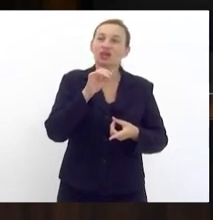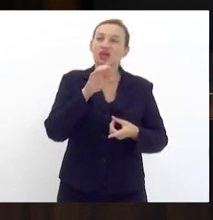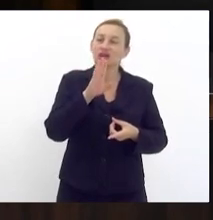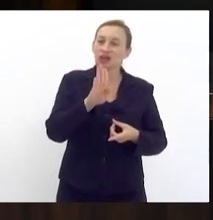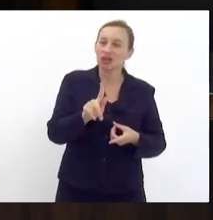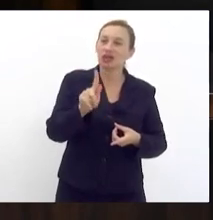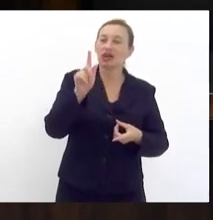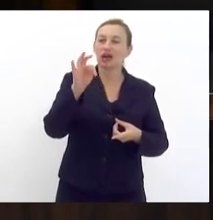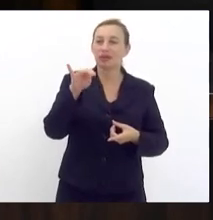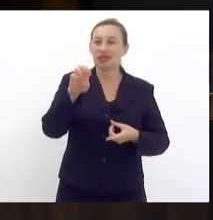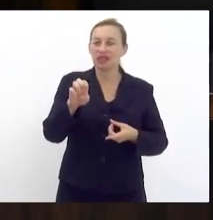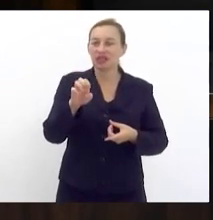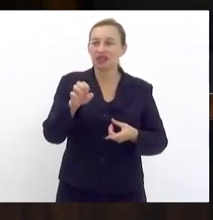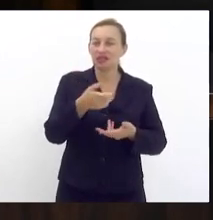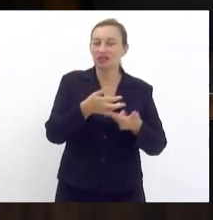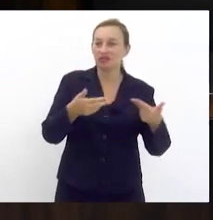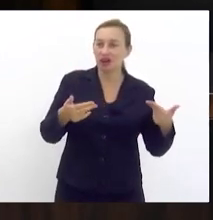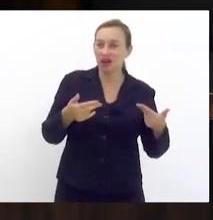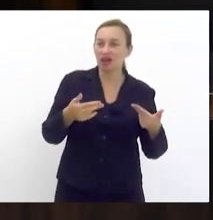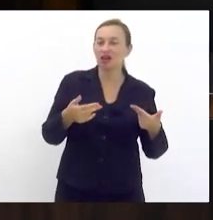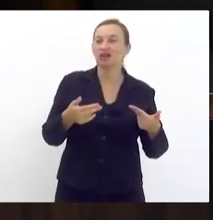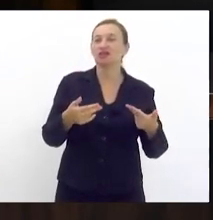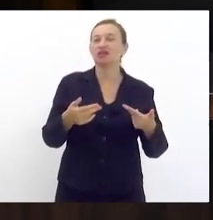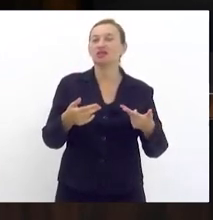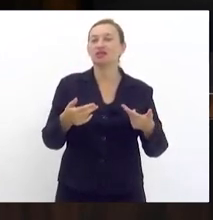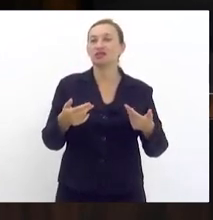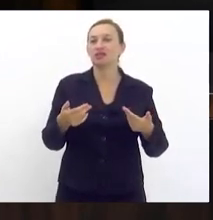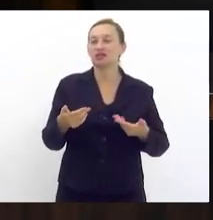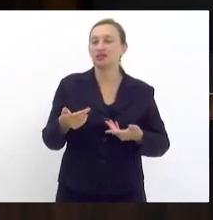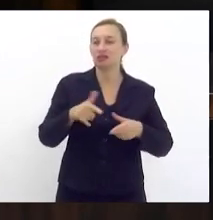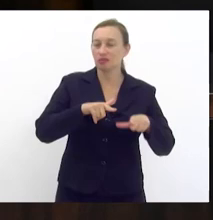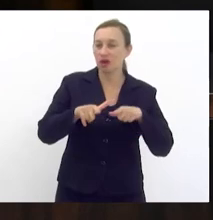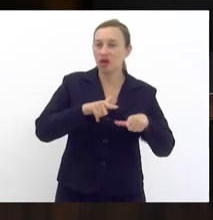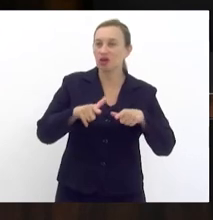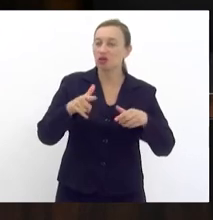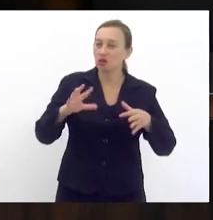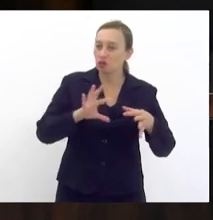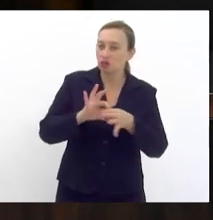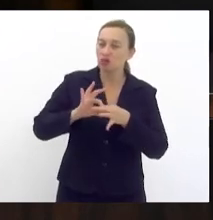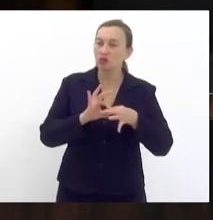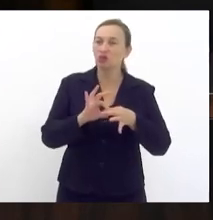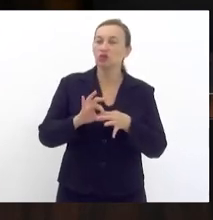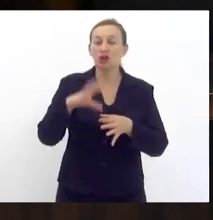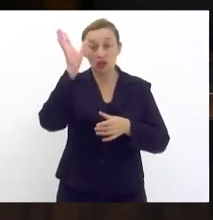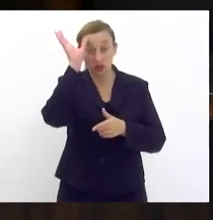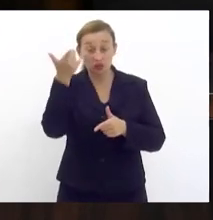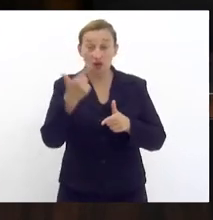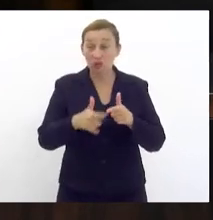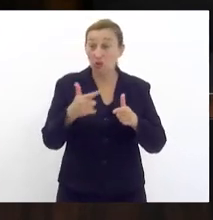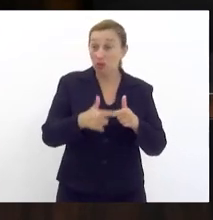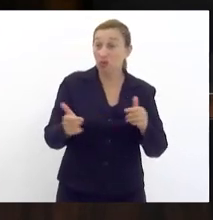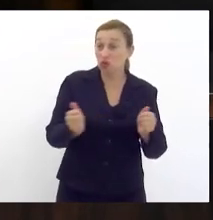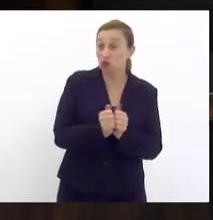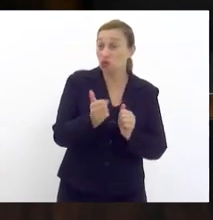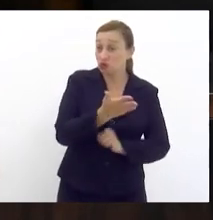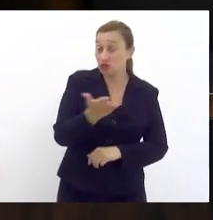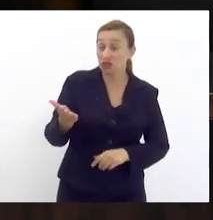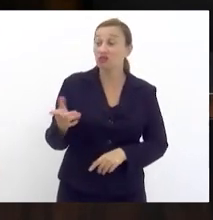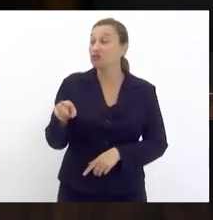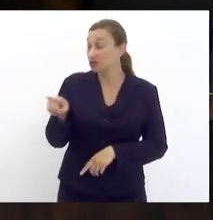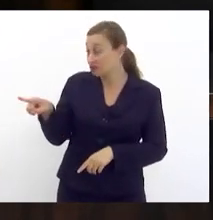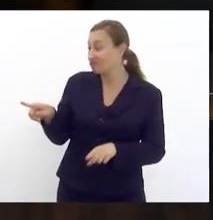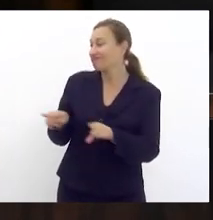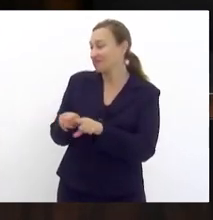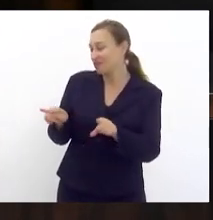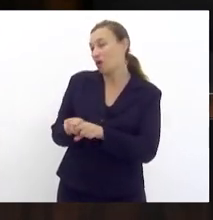várias demandas, e com a união a gente consegue resolver alguns problemas, como vocês também têm muito mais problema do que